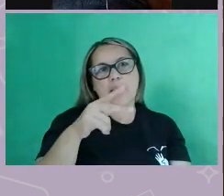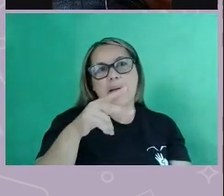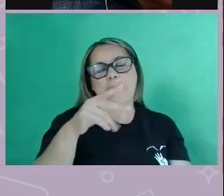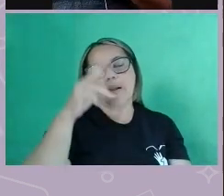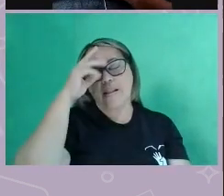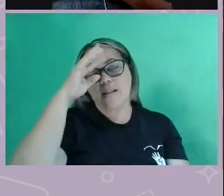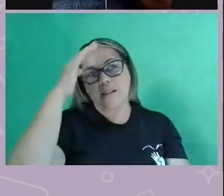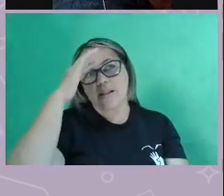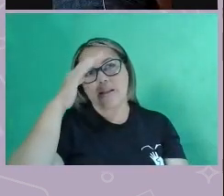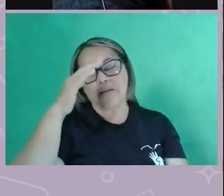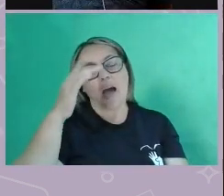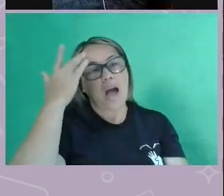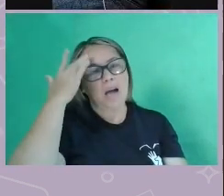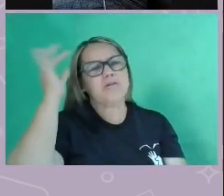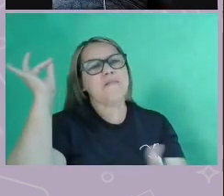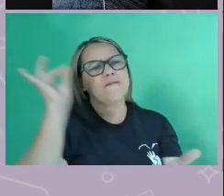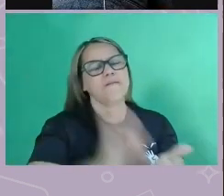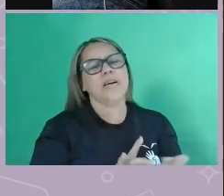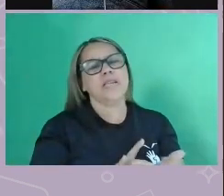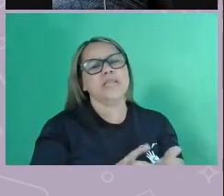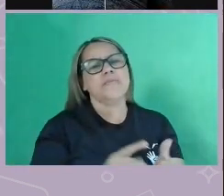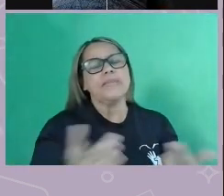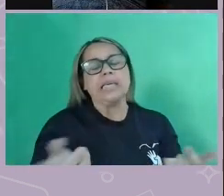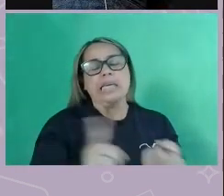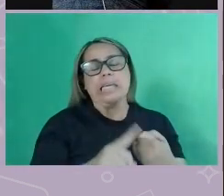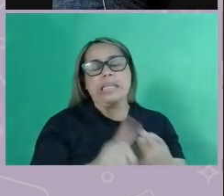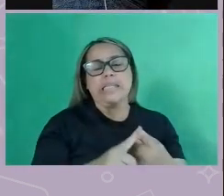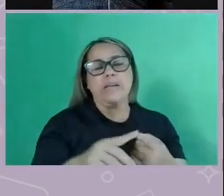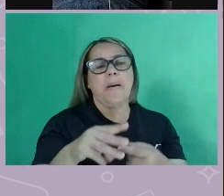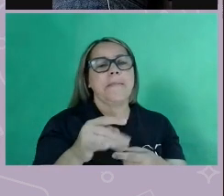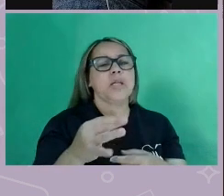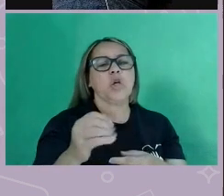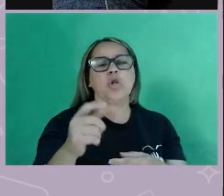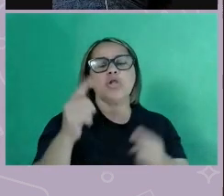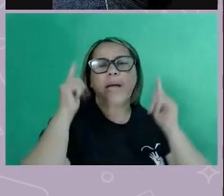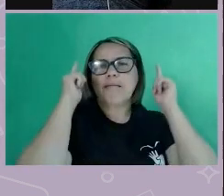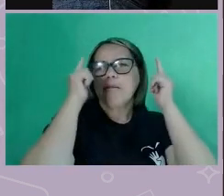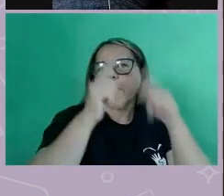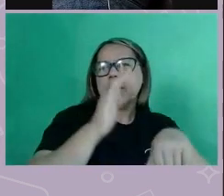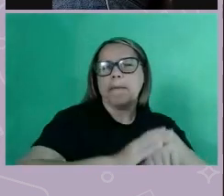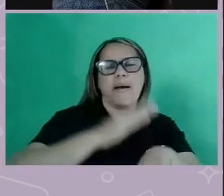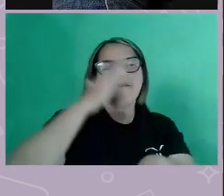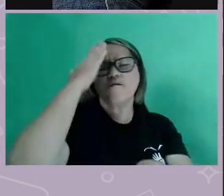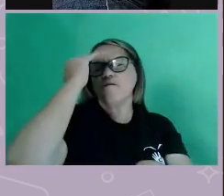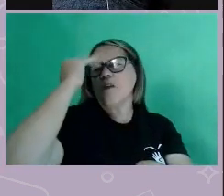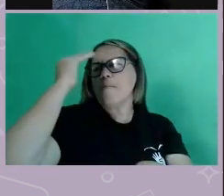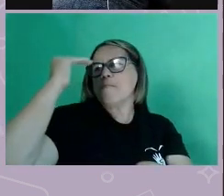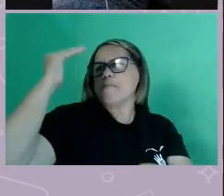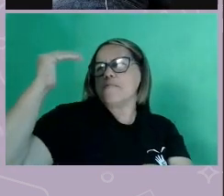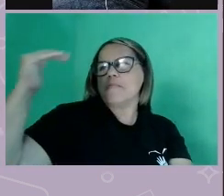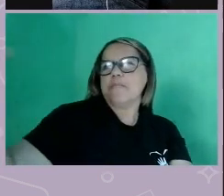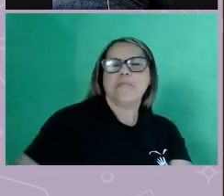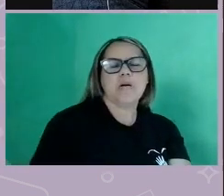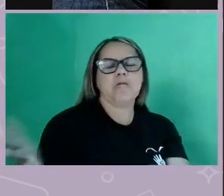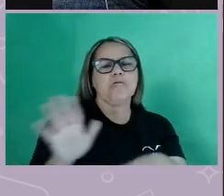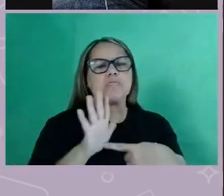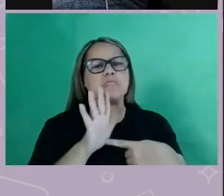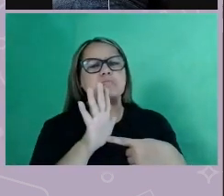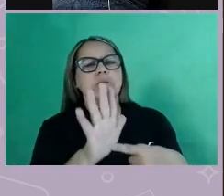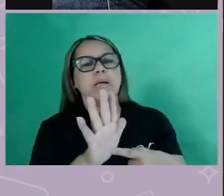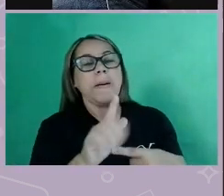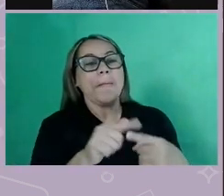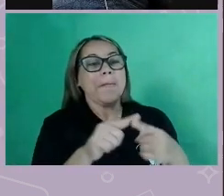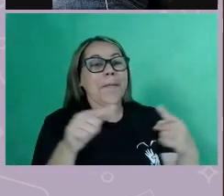a gente conhece a mitologia grega como a mais famosa mais brilhante mais expressiva mas